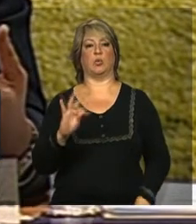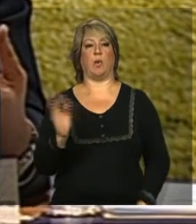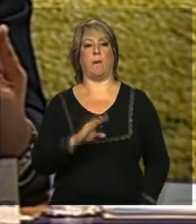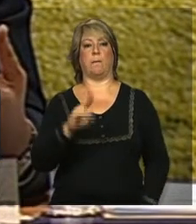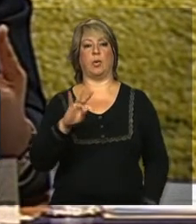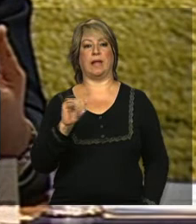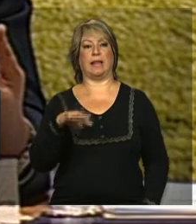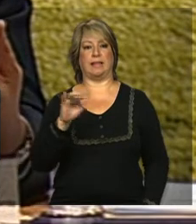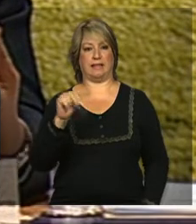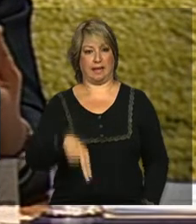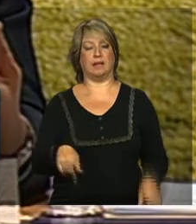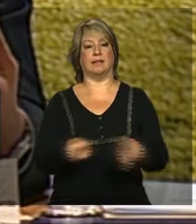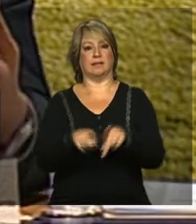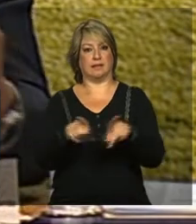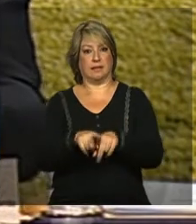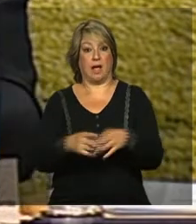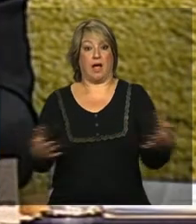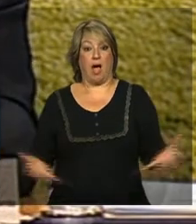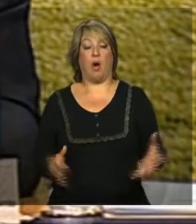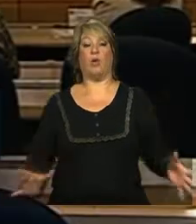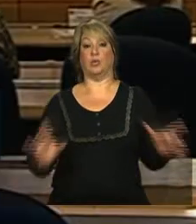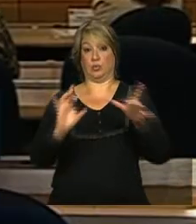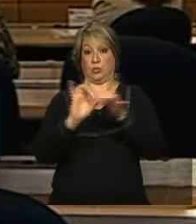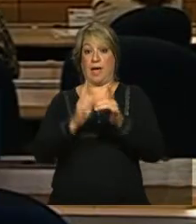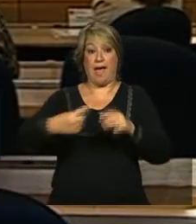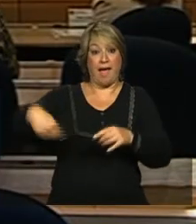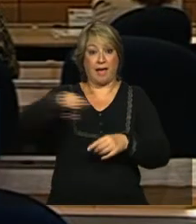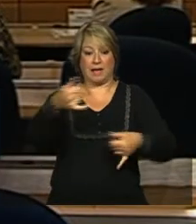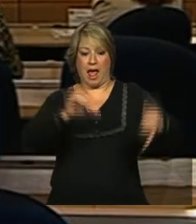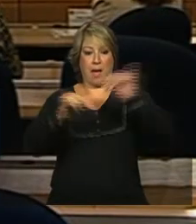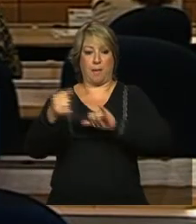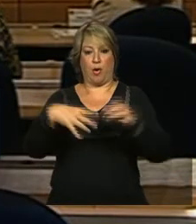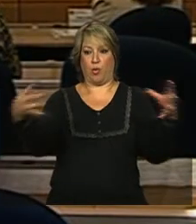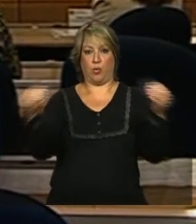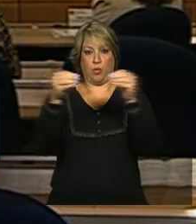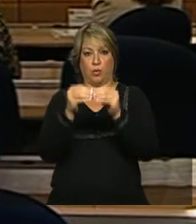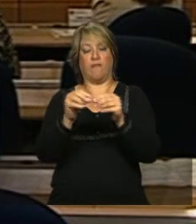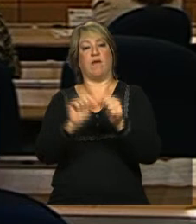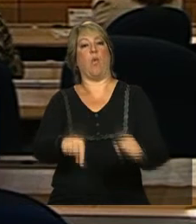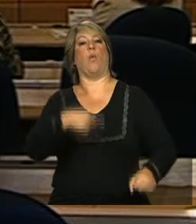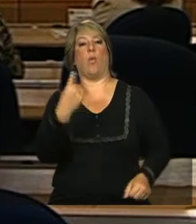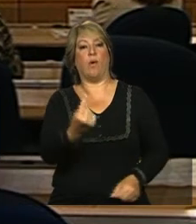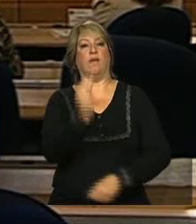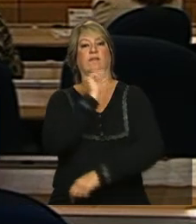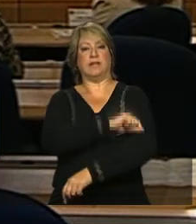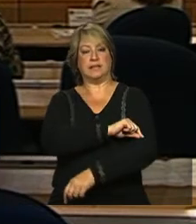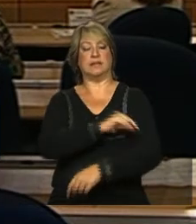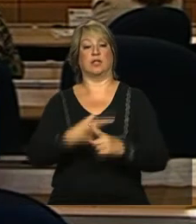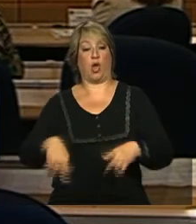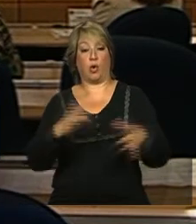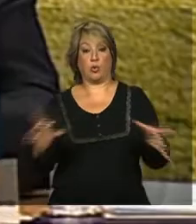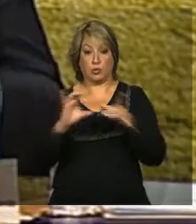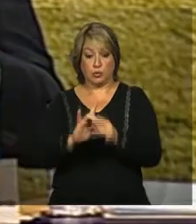inclusive nós estamos um passo superior que a associação desses Laboratórios na produção de uma vacina como foi dito nós estamos